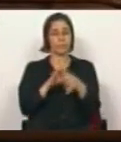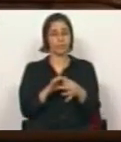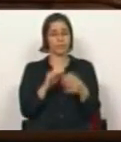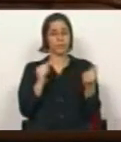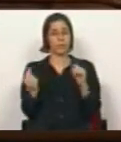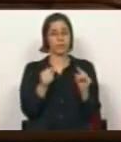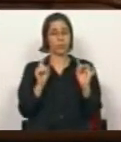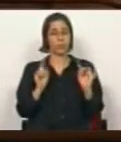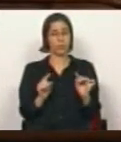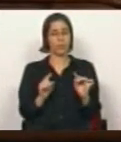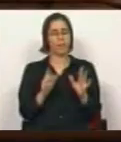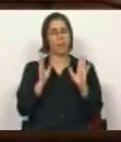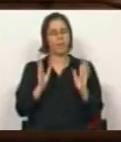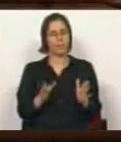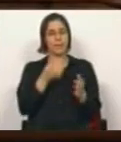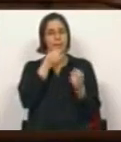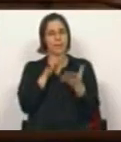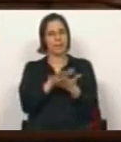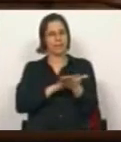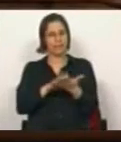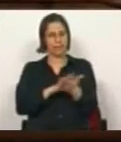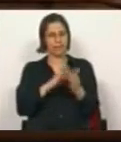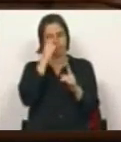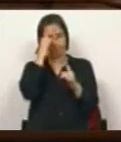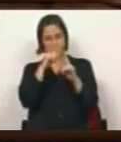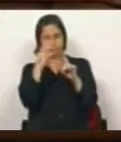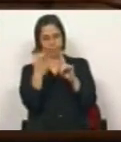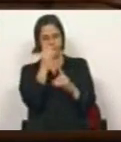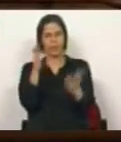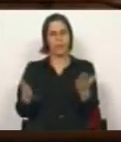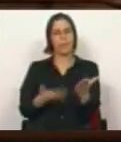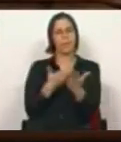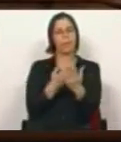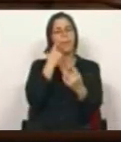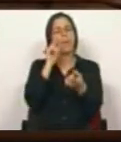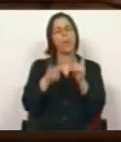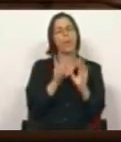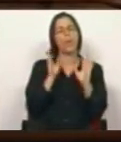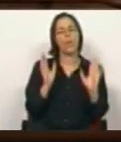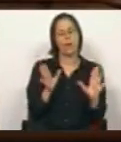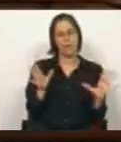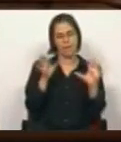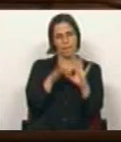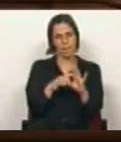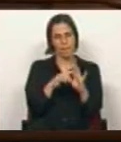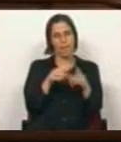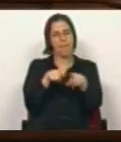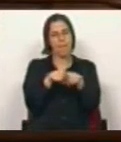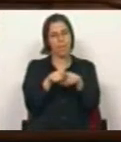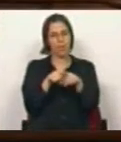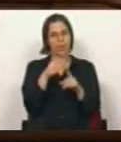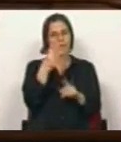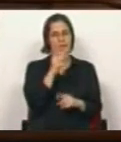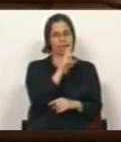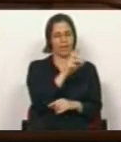desta discussão, convém também não perder de vista o alcance que esta proposta representa no que diz respeito à política dos